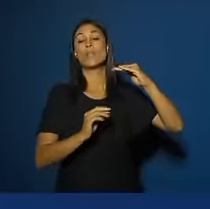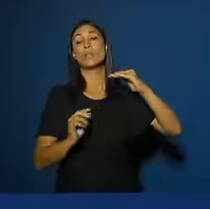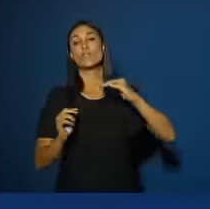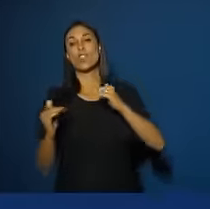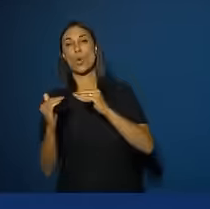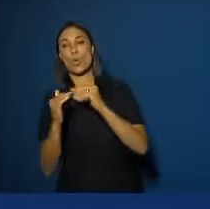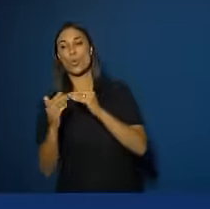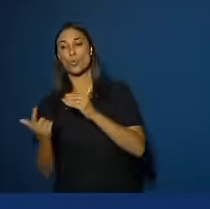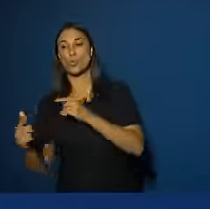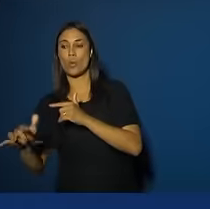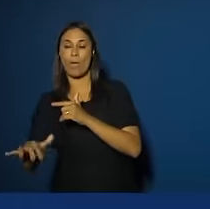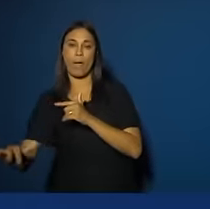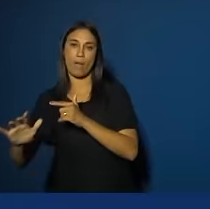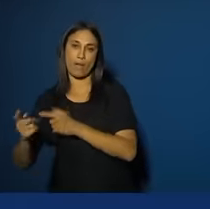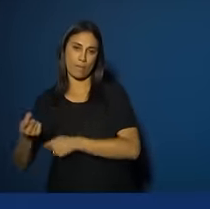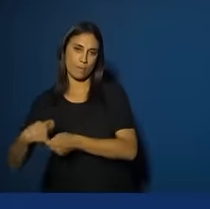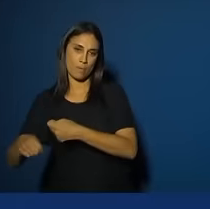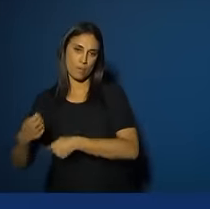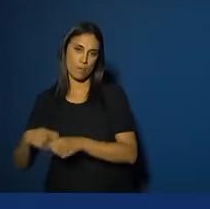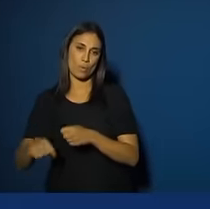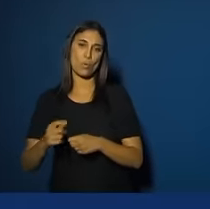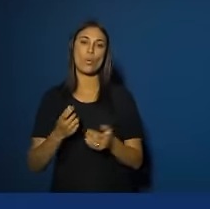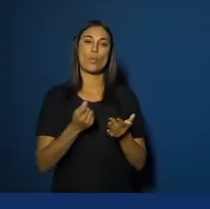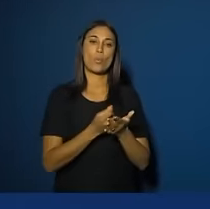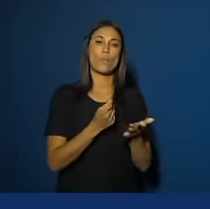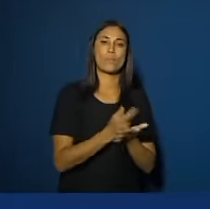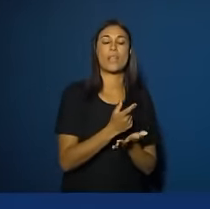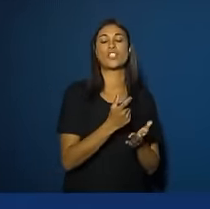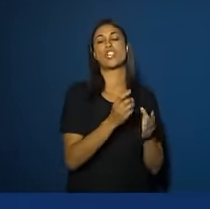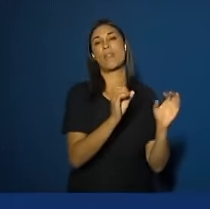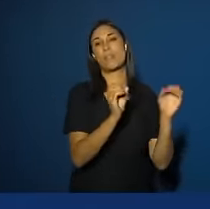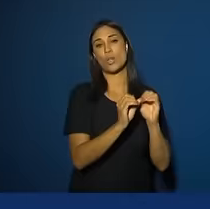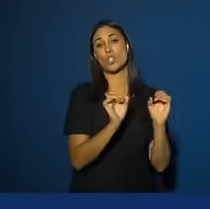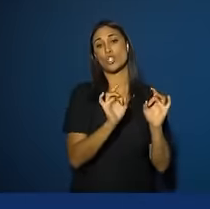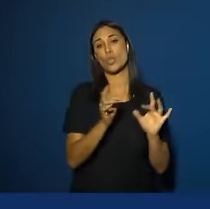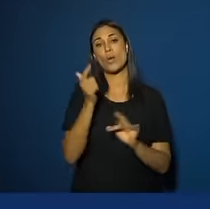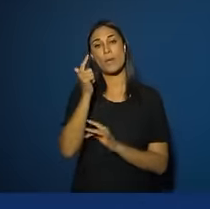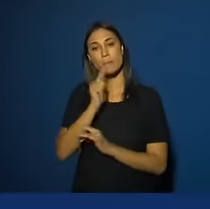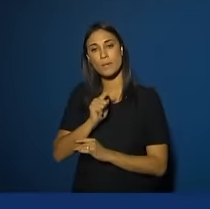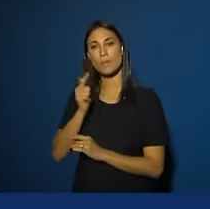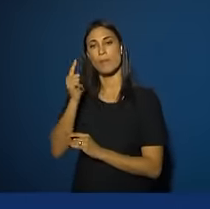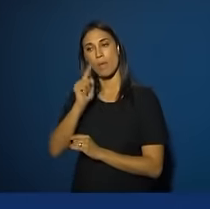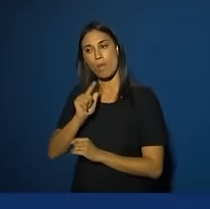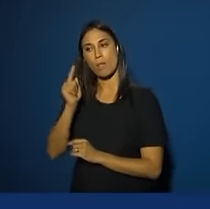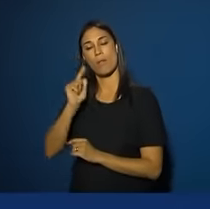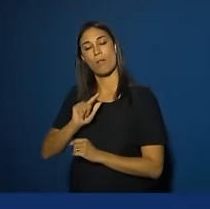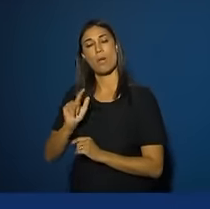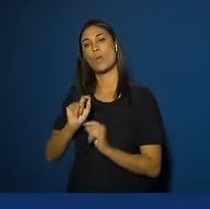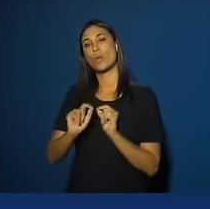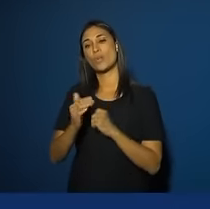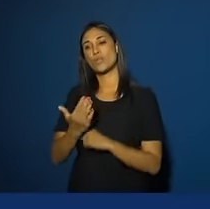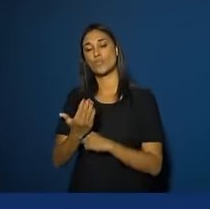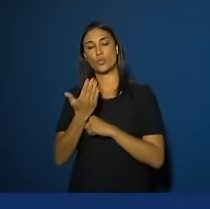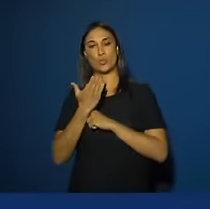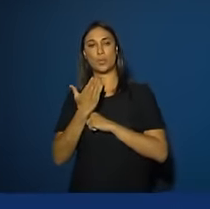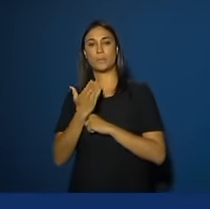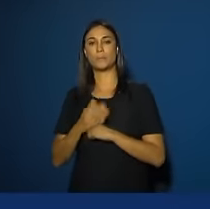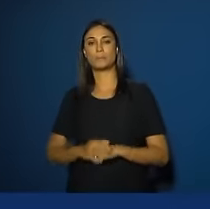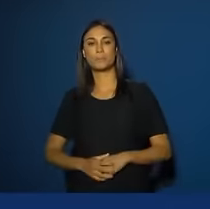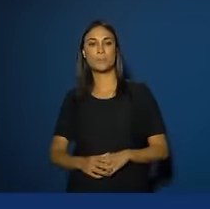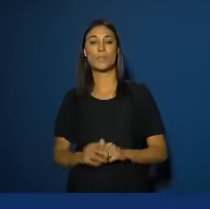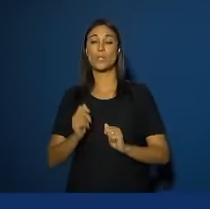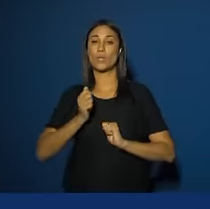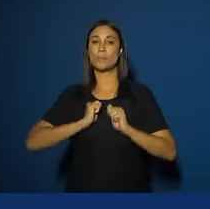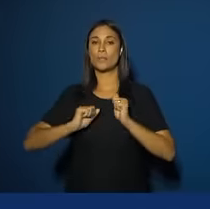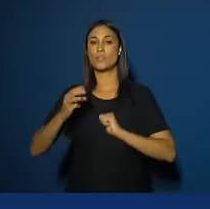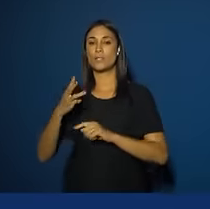mercado com a taxa neutra, de novo, só com uma repetição de choques favoráveis que te socorrendo. A